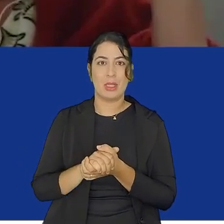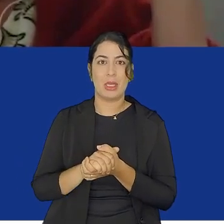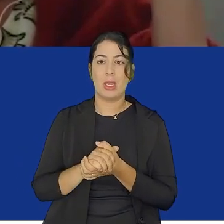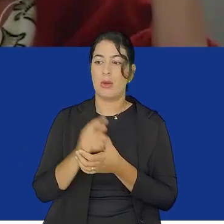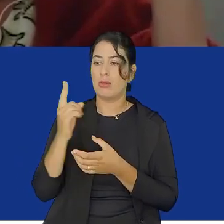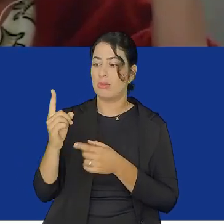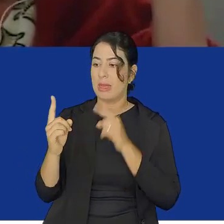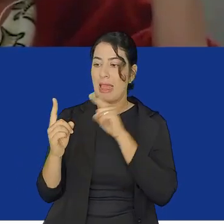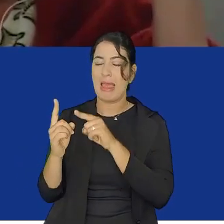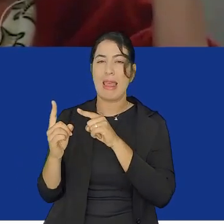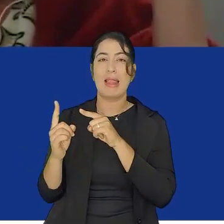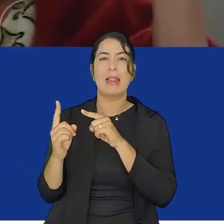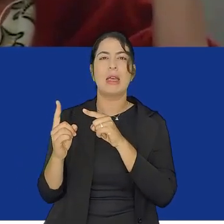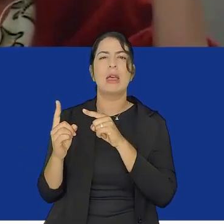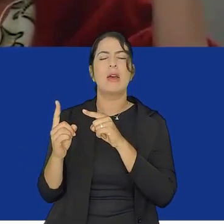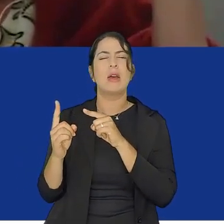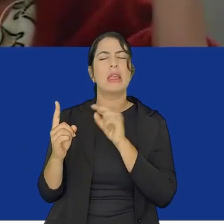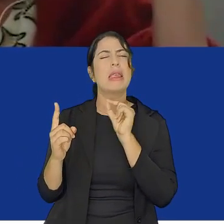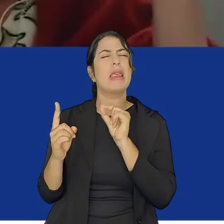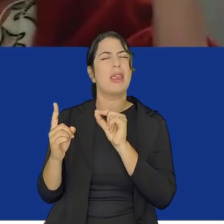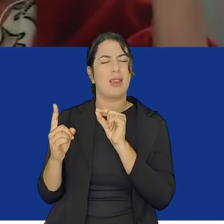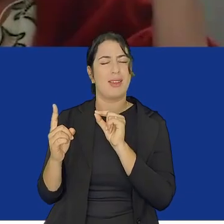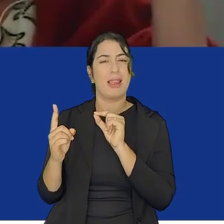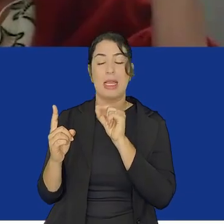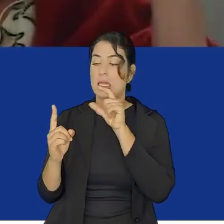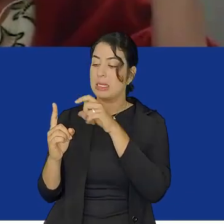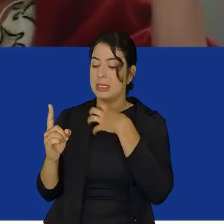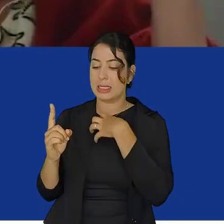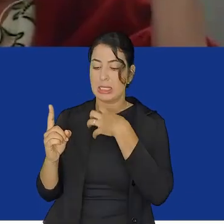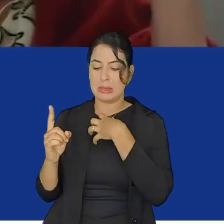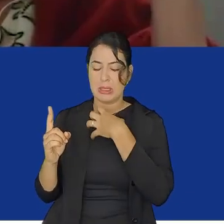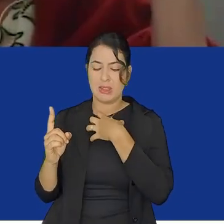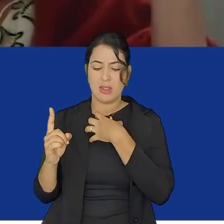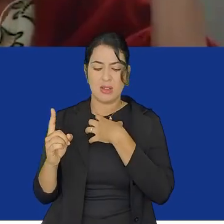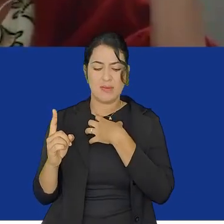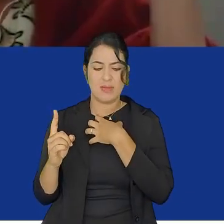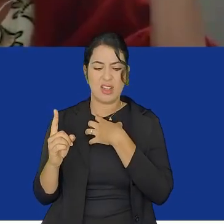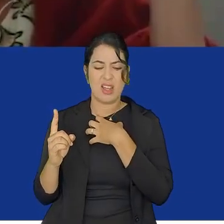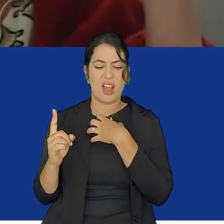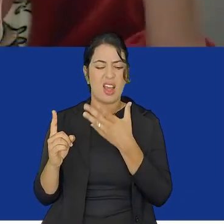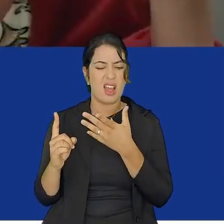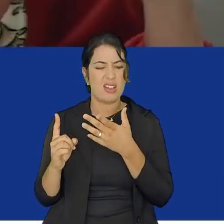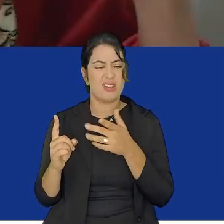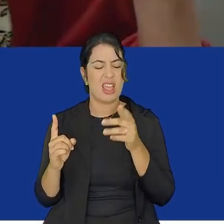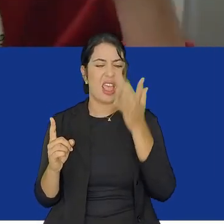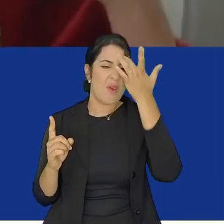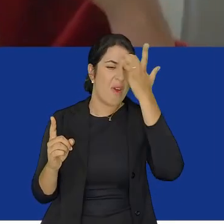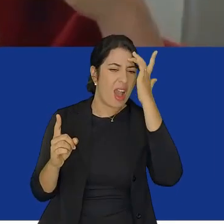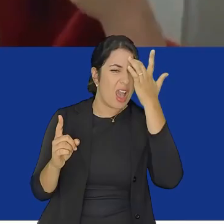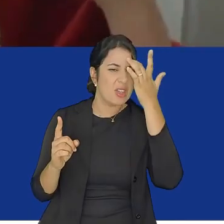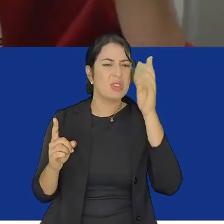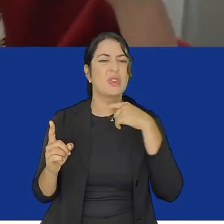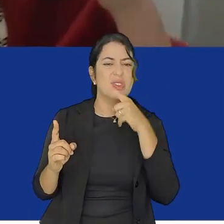pessimista. Faltou uma pessoa pessimista, porque o perfil da equipe era de pessoas muito otimistas. Se a